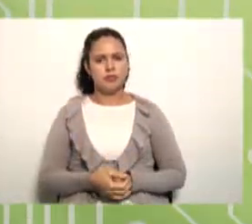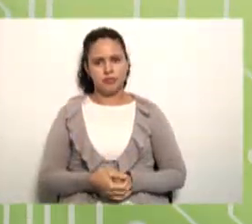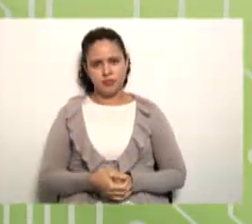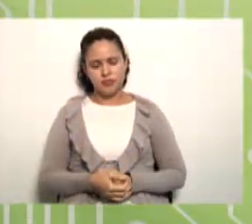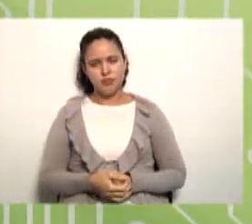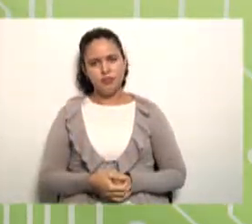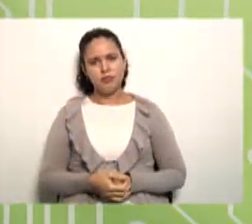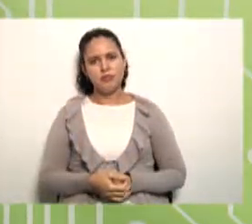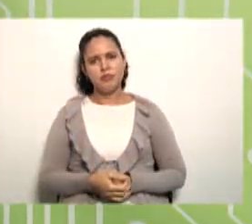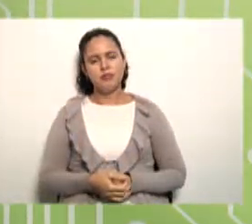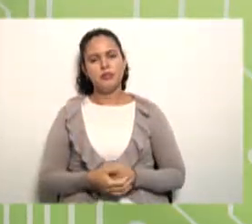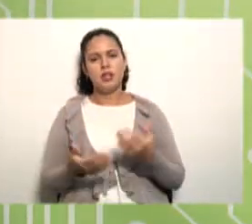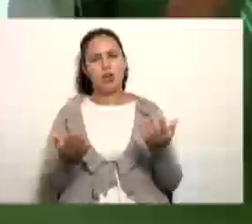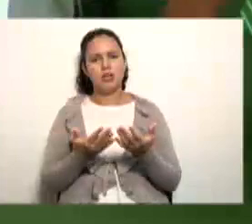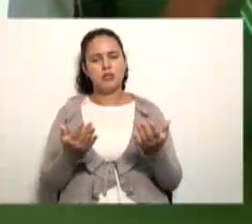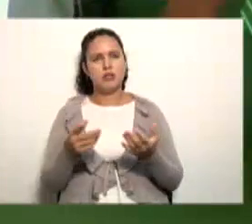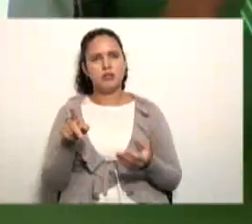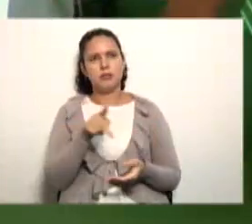Quer comentar, professor?